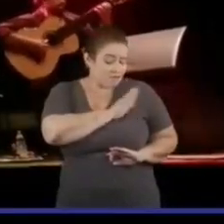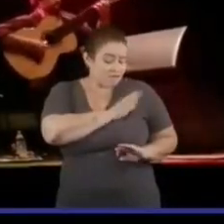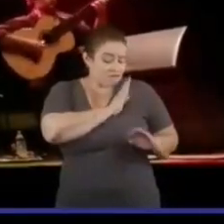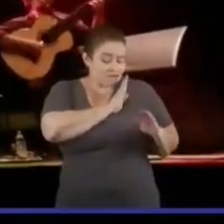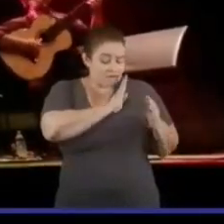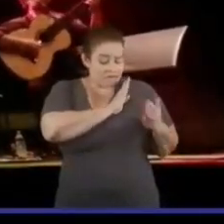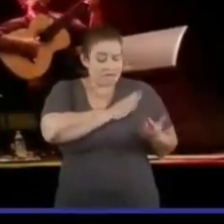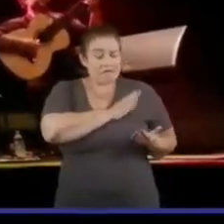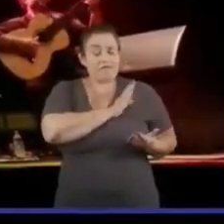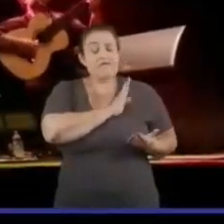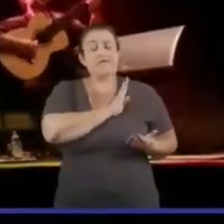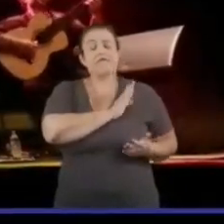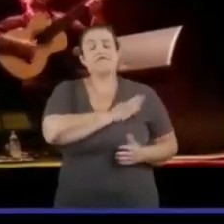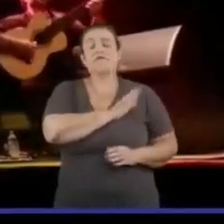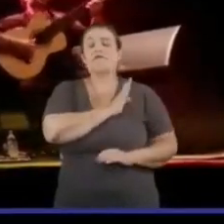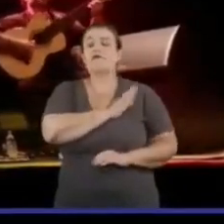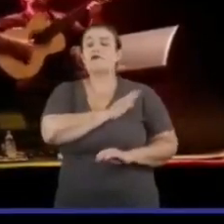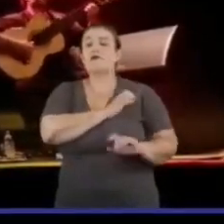bate